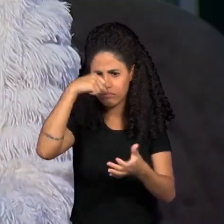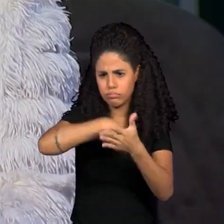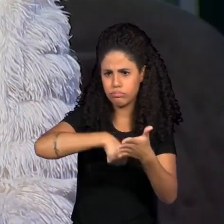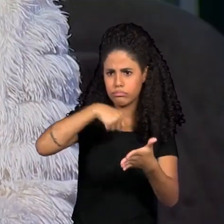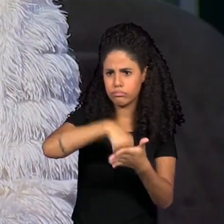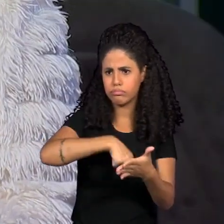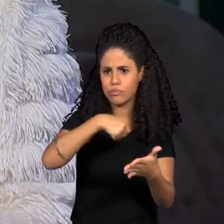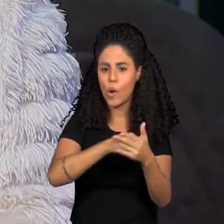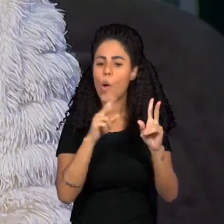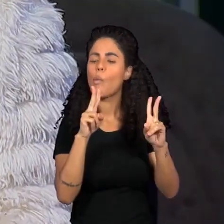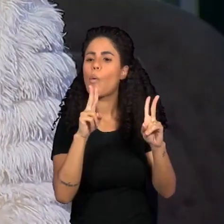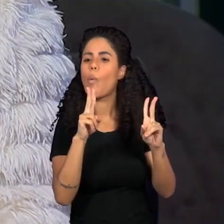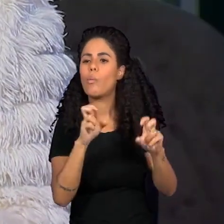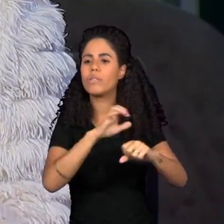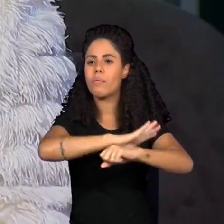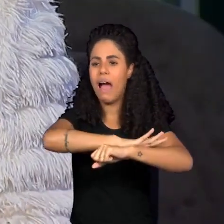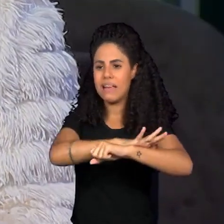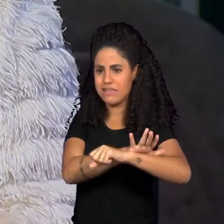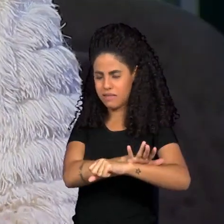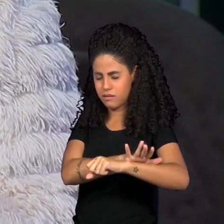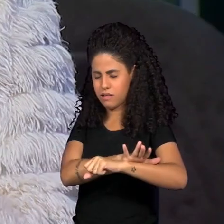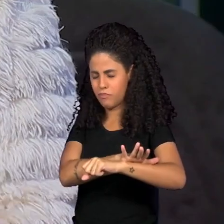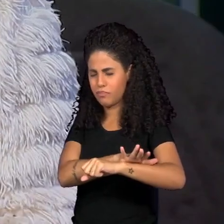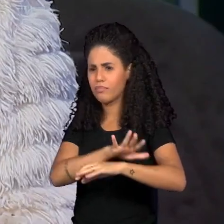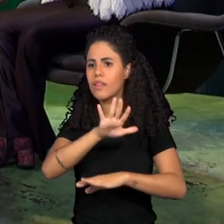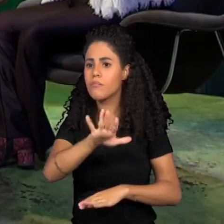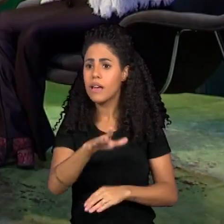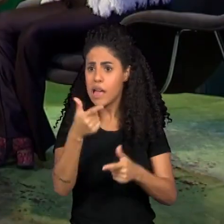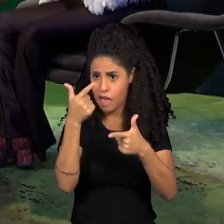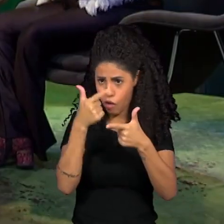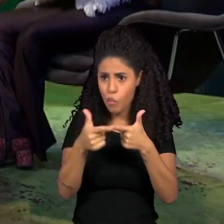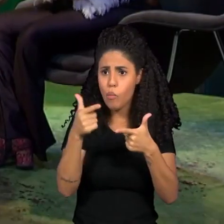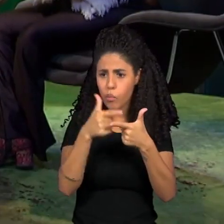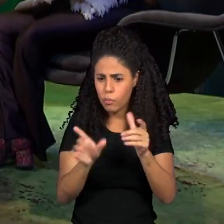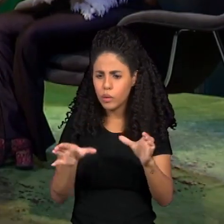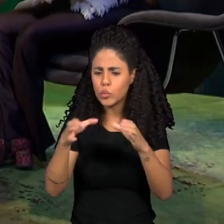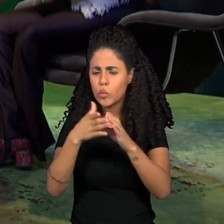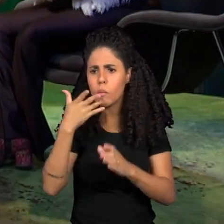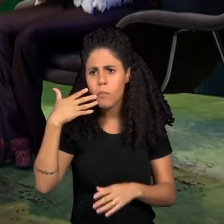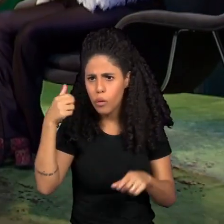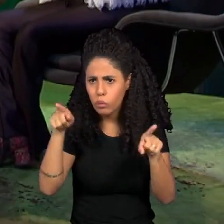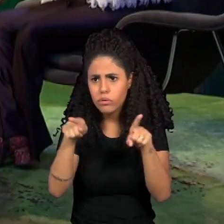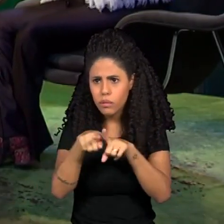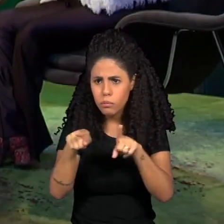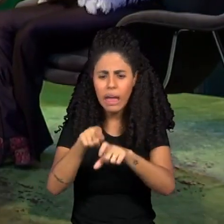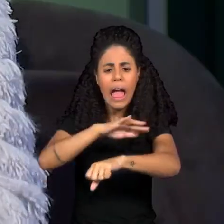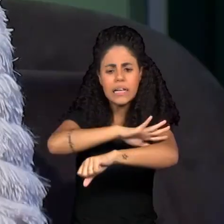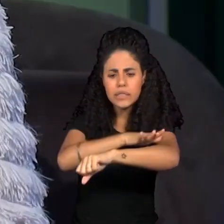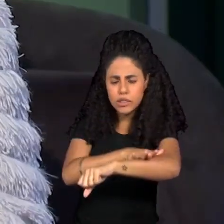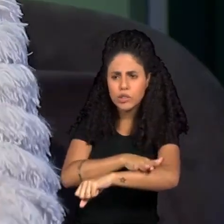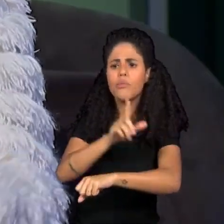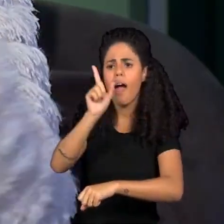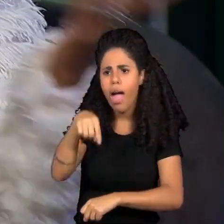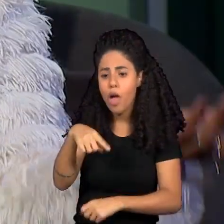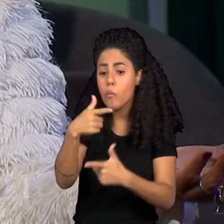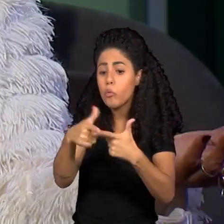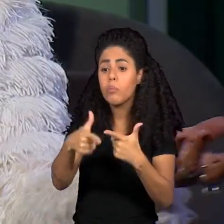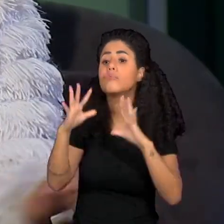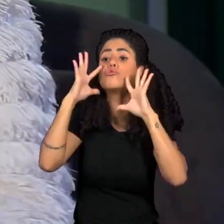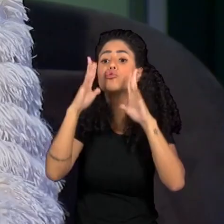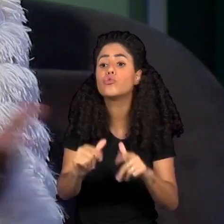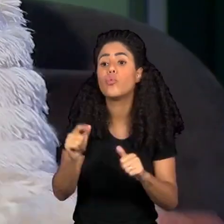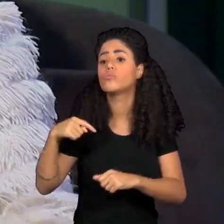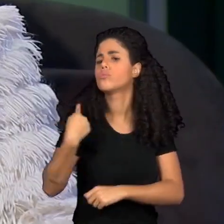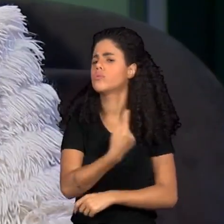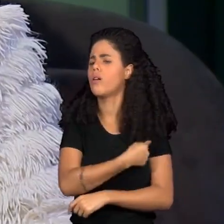antirracista, mesmo porque o racismo é um problema dos brancos. E esse fator quebra essa superioridade, pelo menos intelectual,